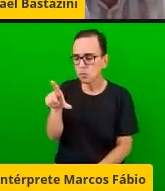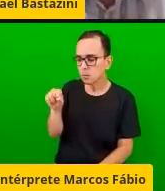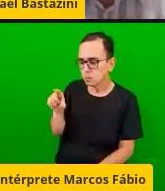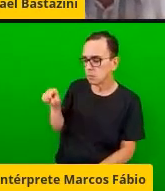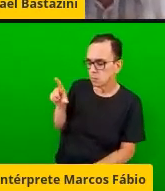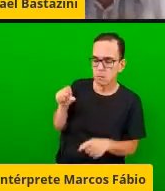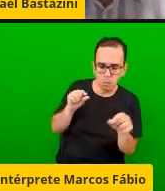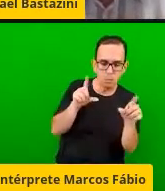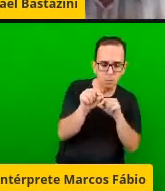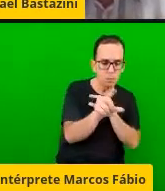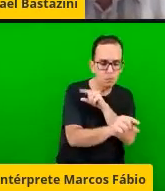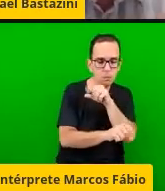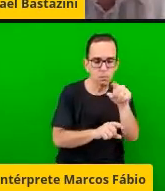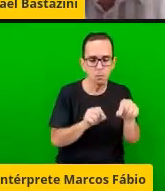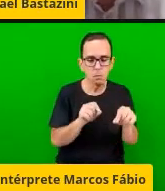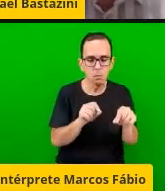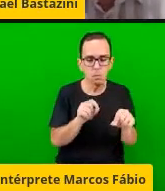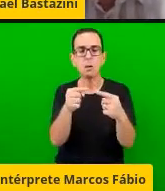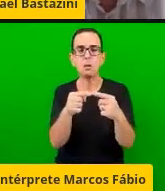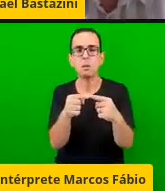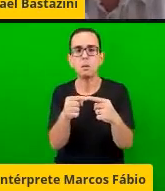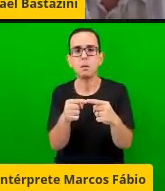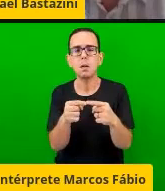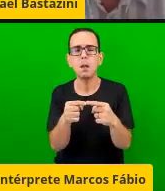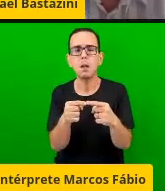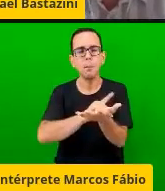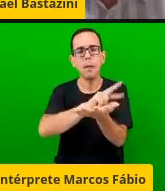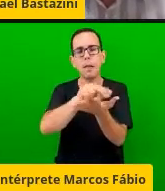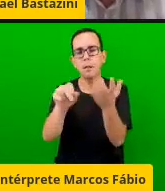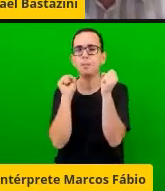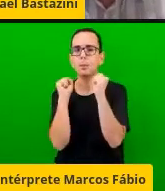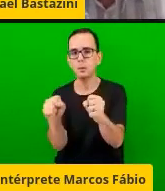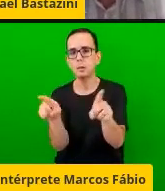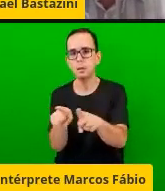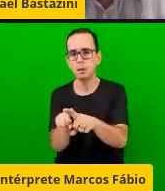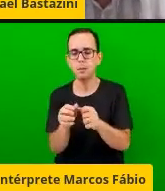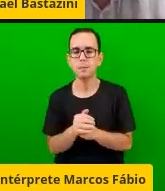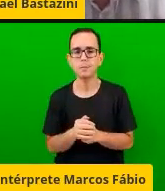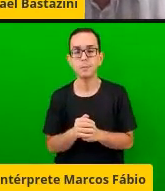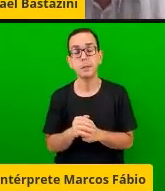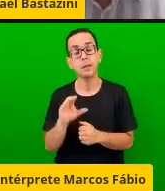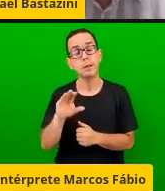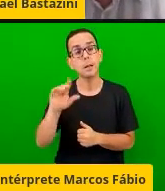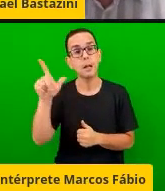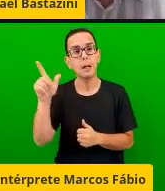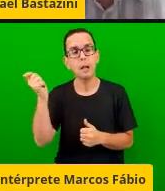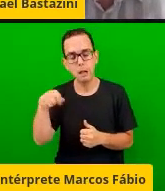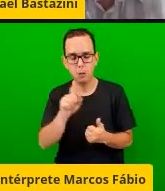questão em relação às tantas outras possíveis, tá? Obviamente, e aí a